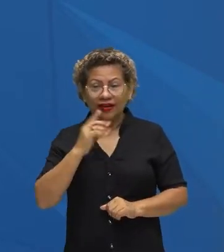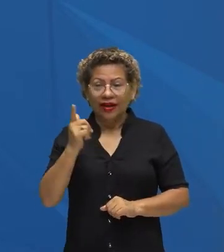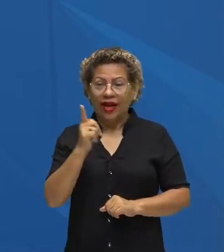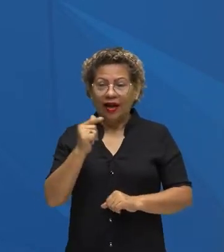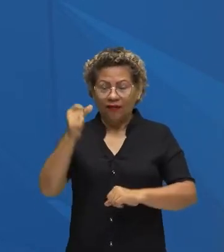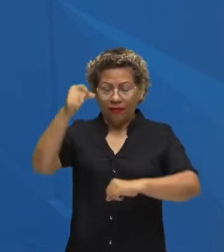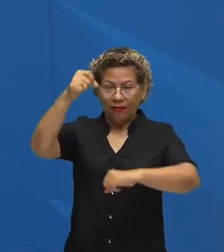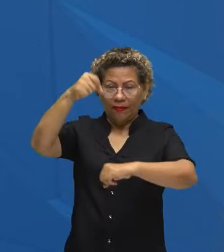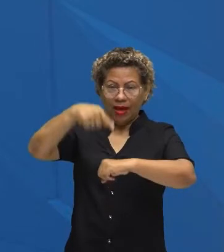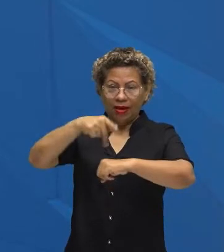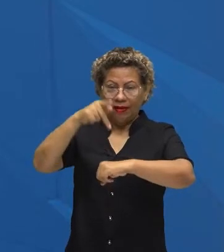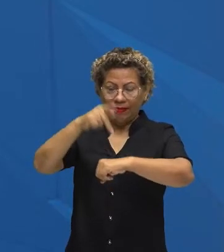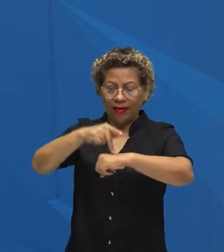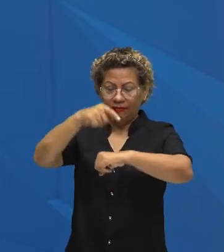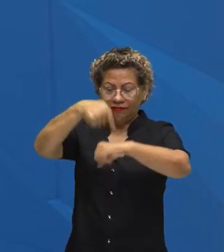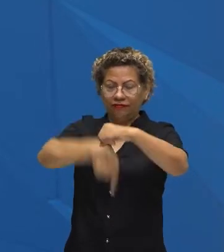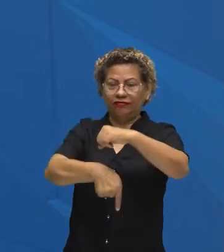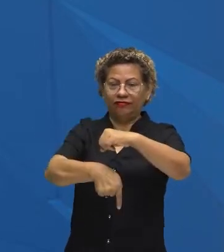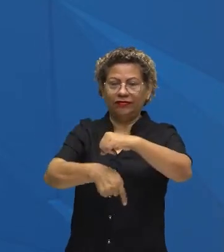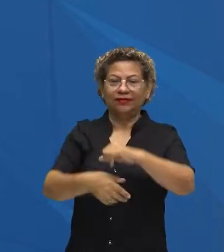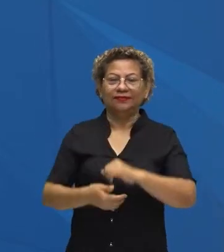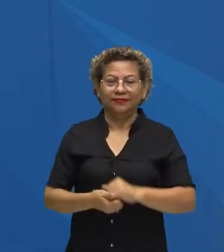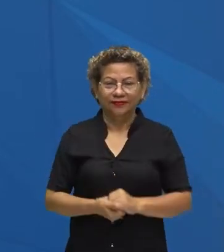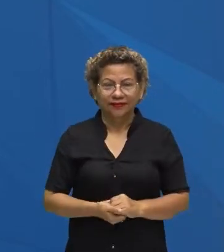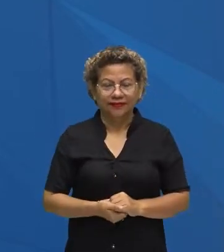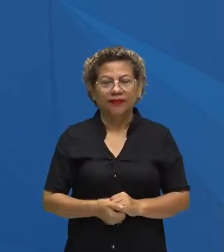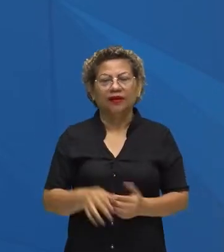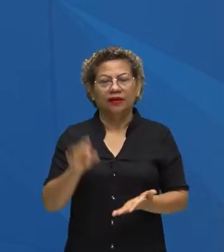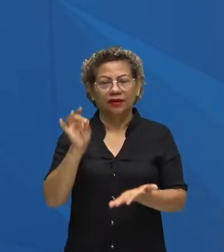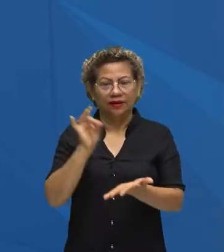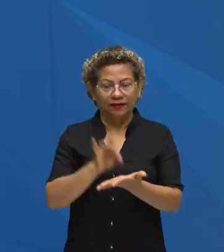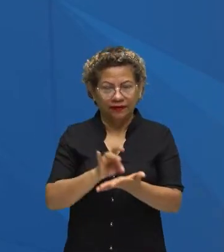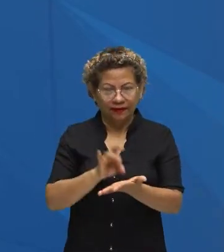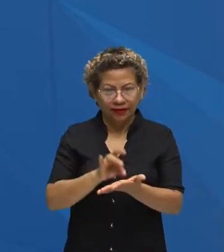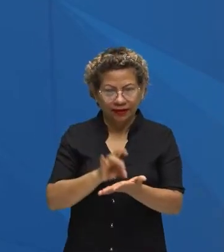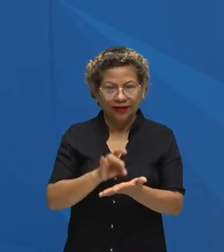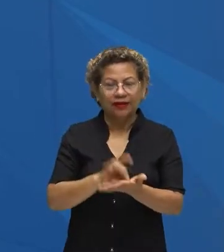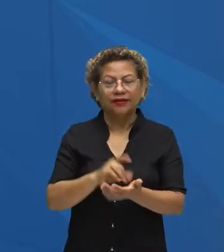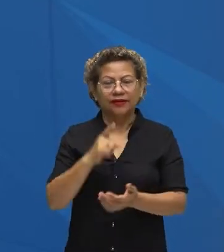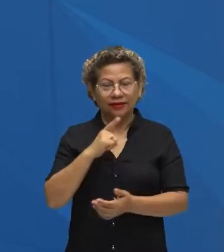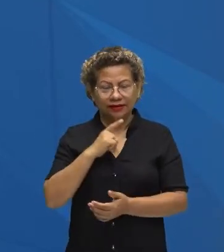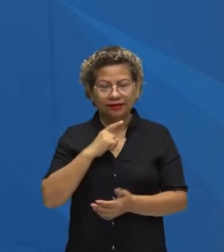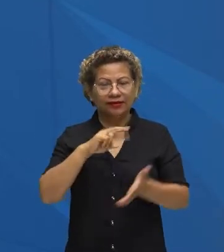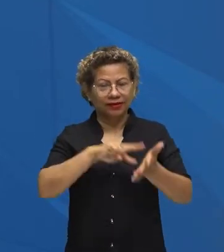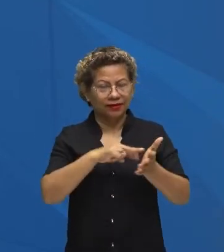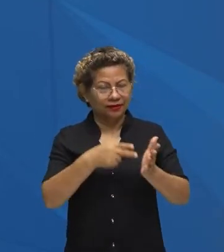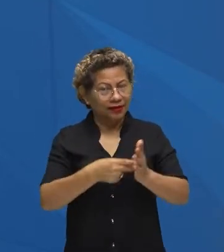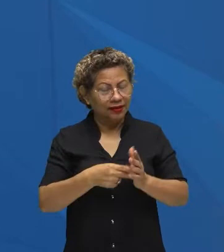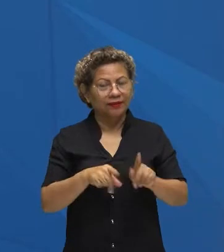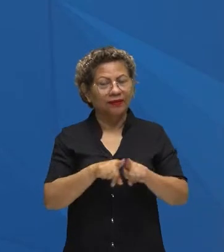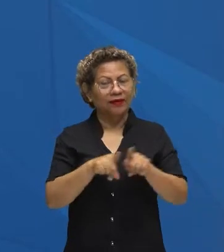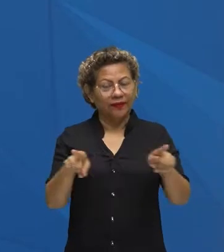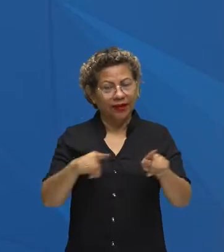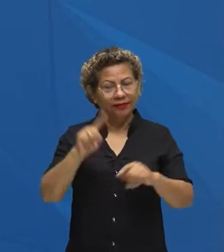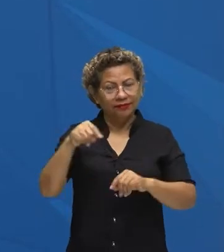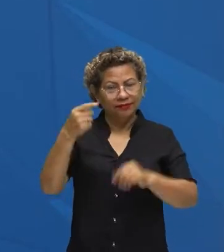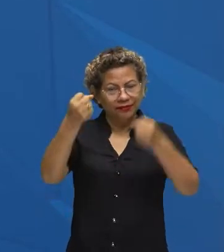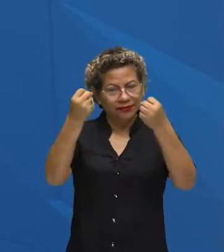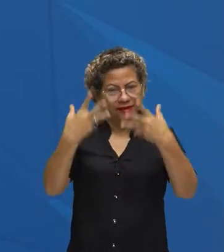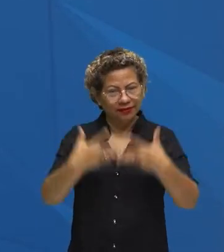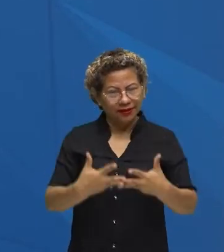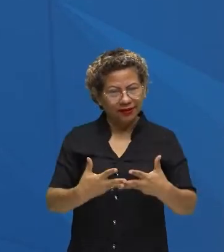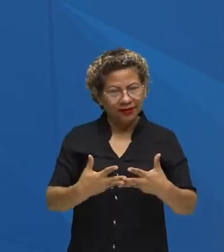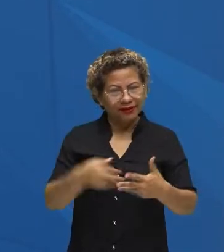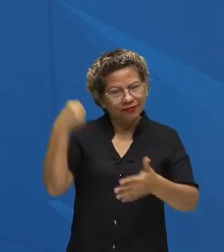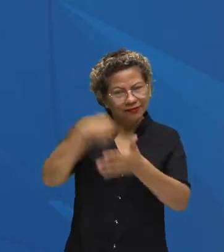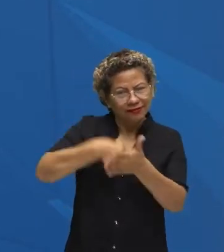dura, tanto bate até que fura. Realmente, revelando aí um pouco de persistência, para a gente não desistir.